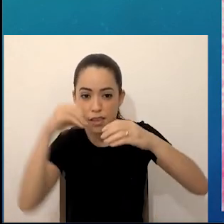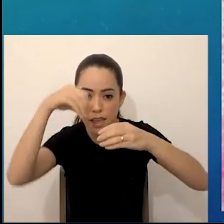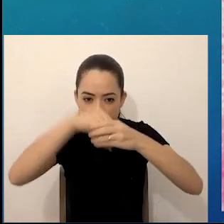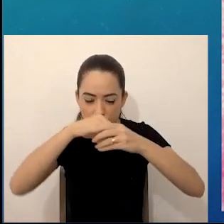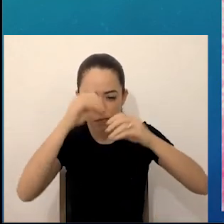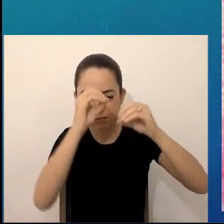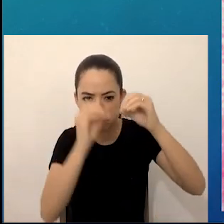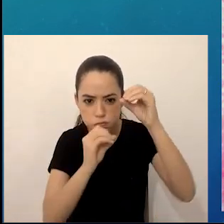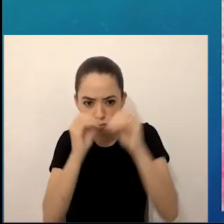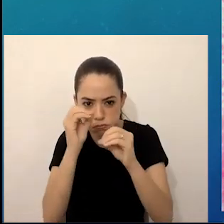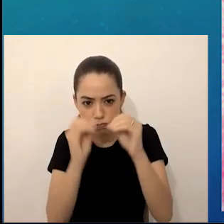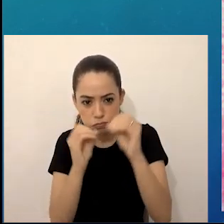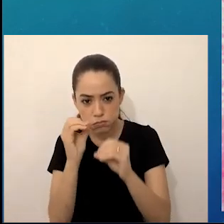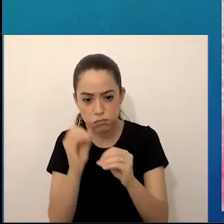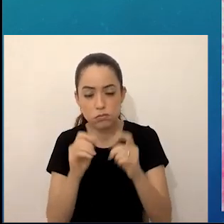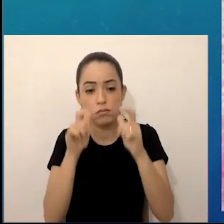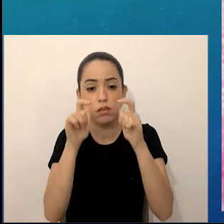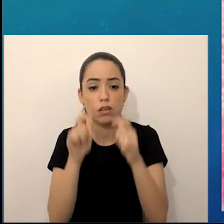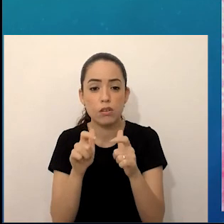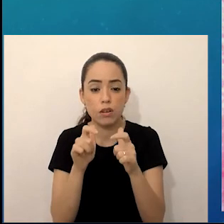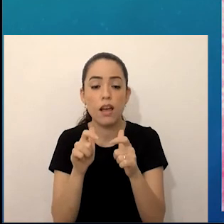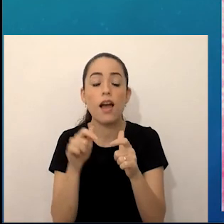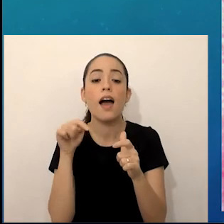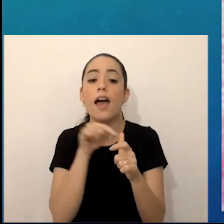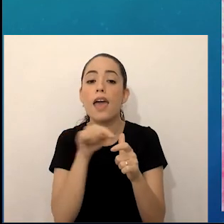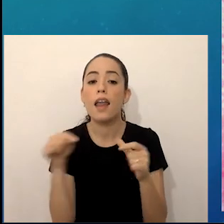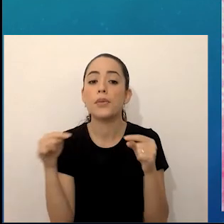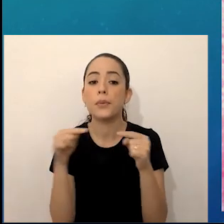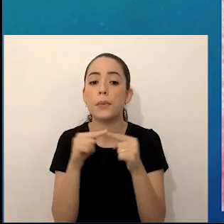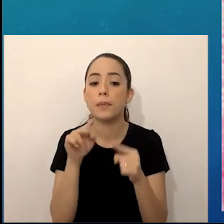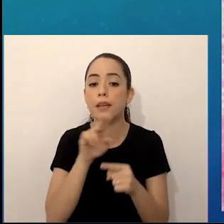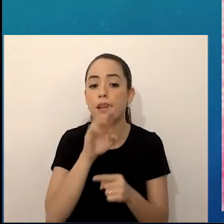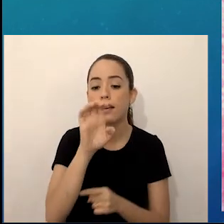que inicialmente adentram a blastocele